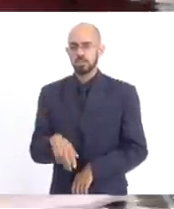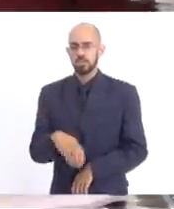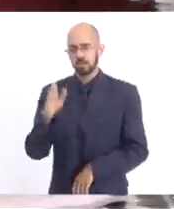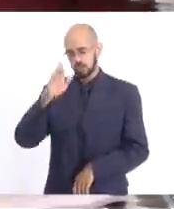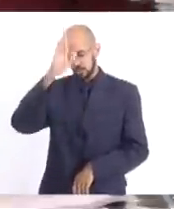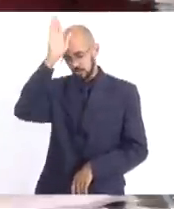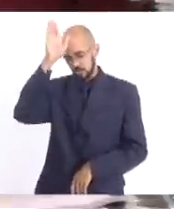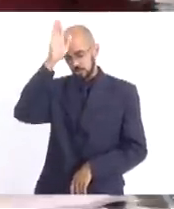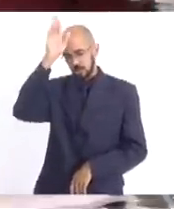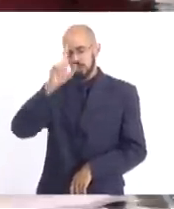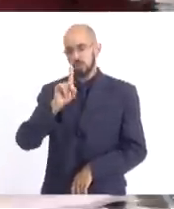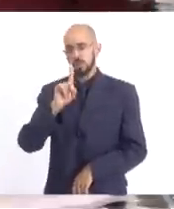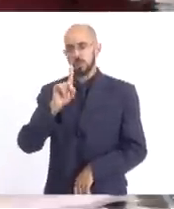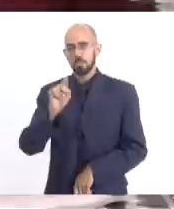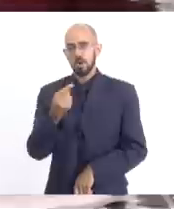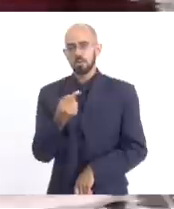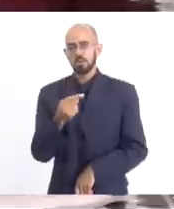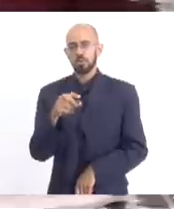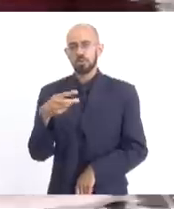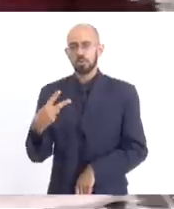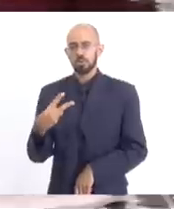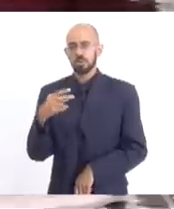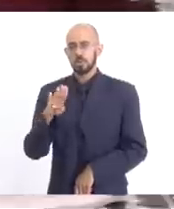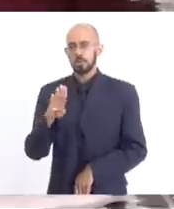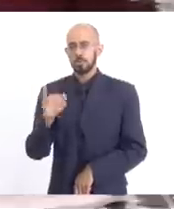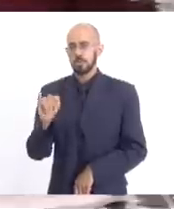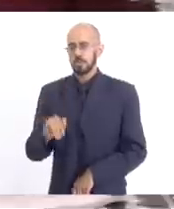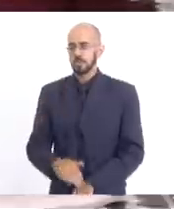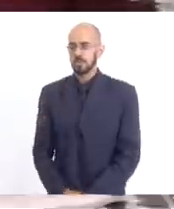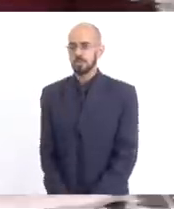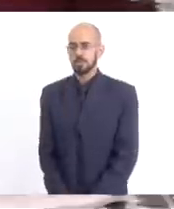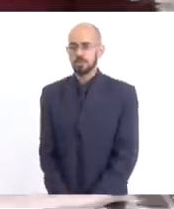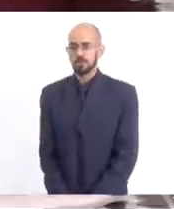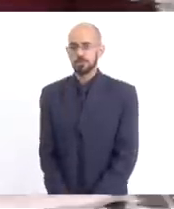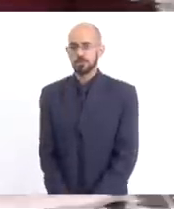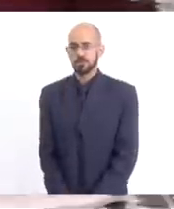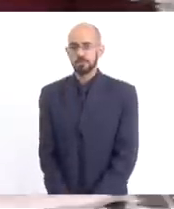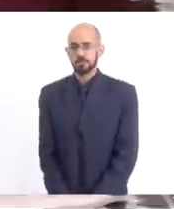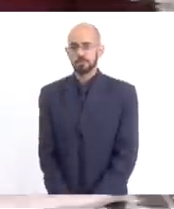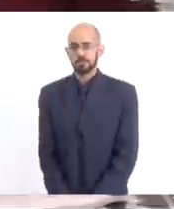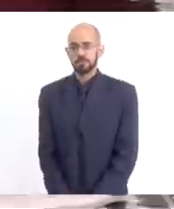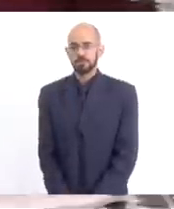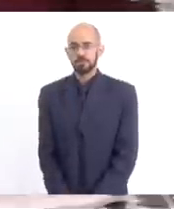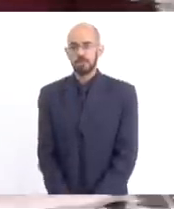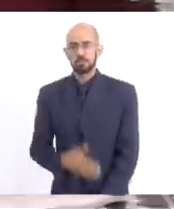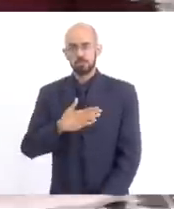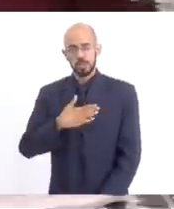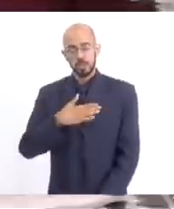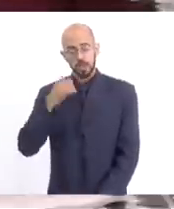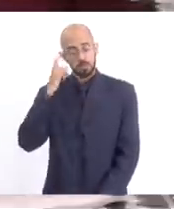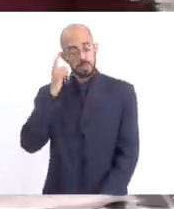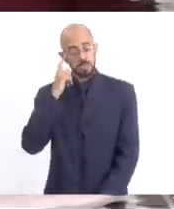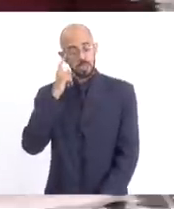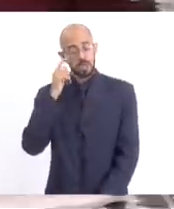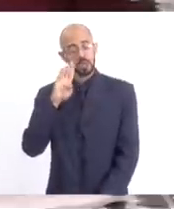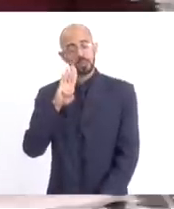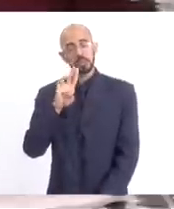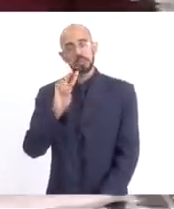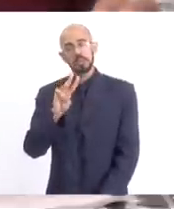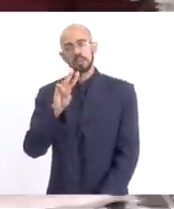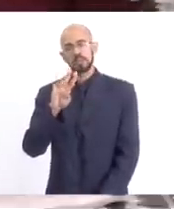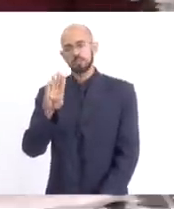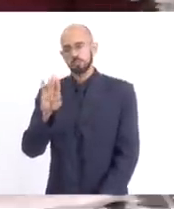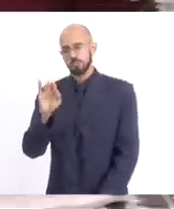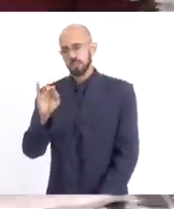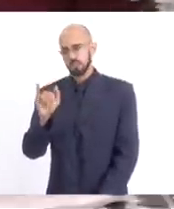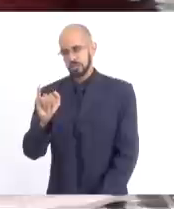2,1 bi. Porque na minha cabeça tinha alguma coisa de 3 bi, 3 bi 300. Então, o impacto é muito, muito